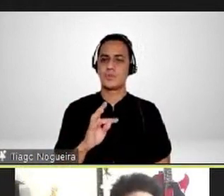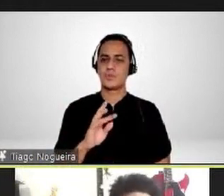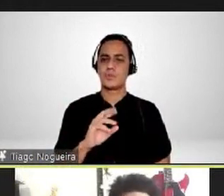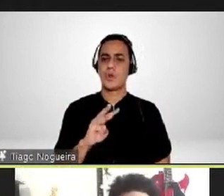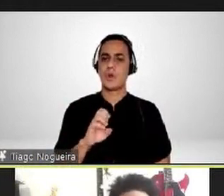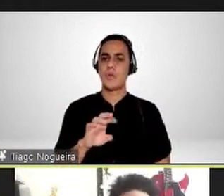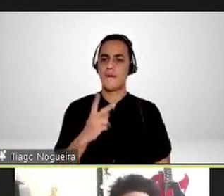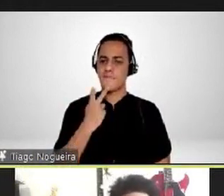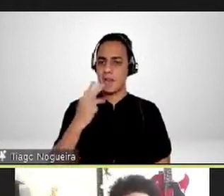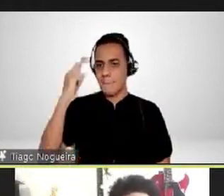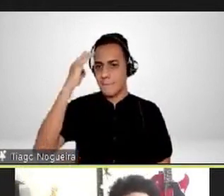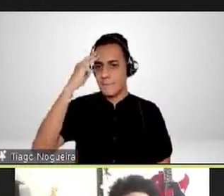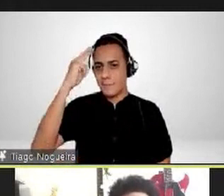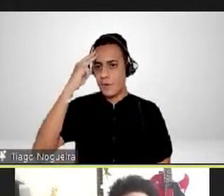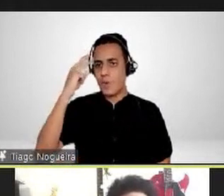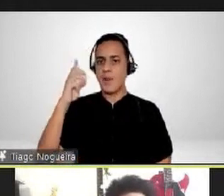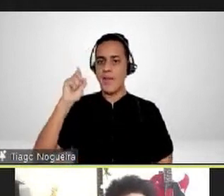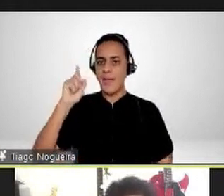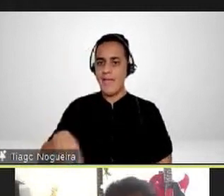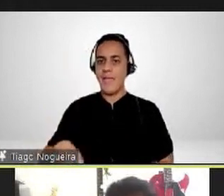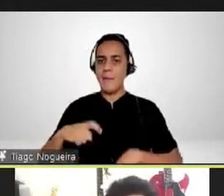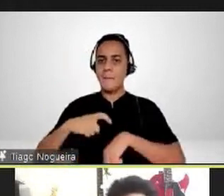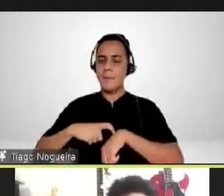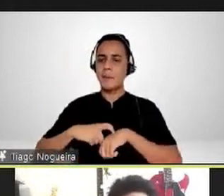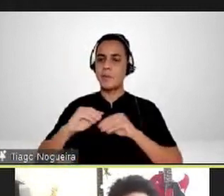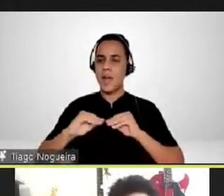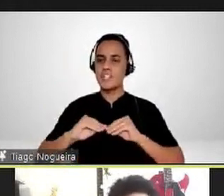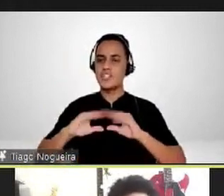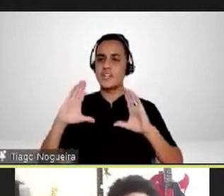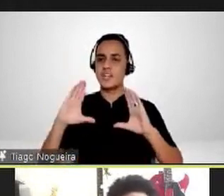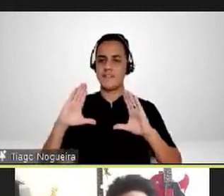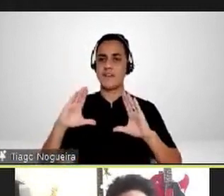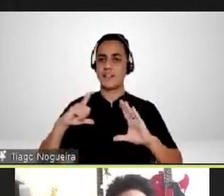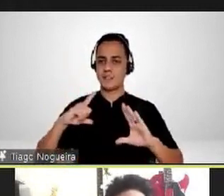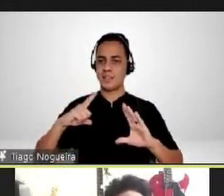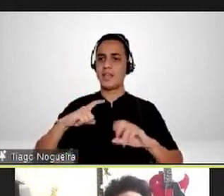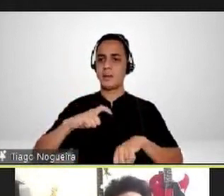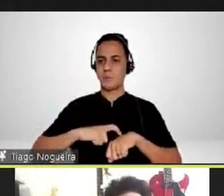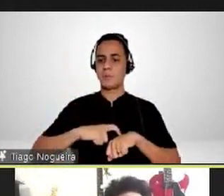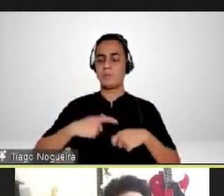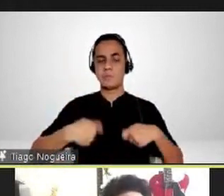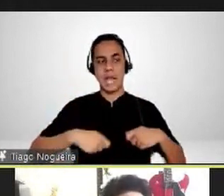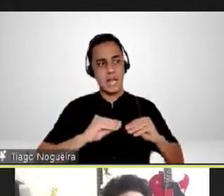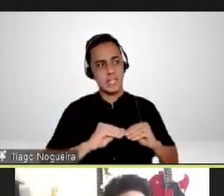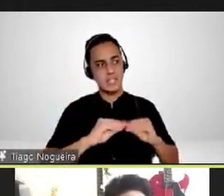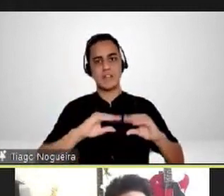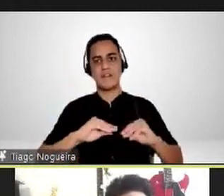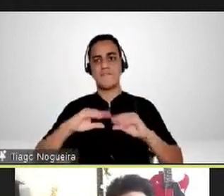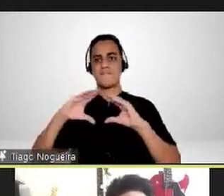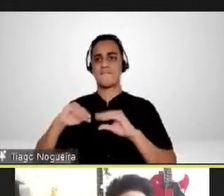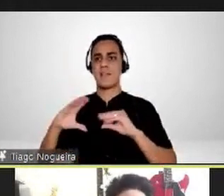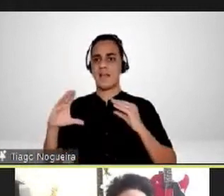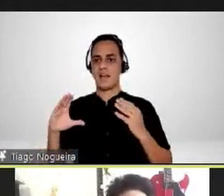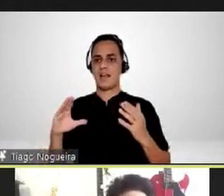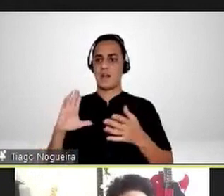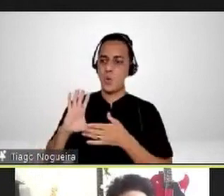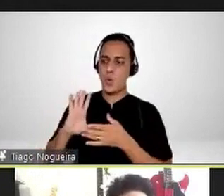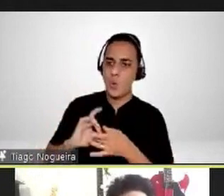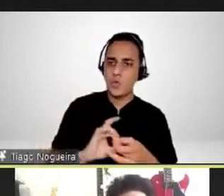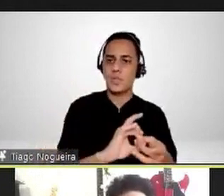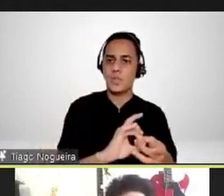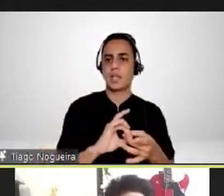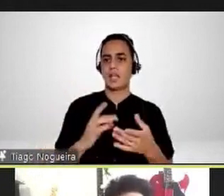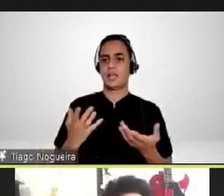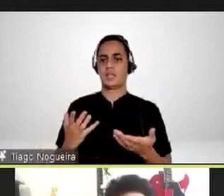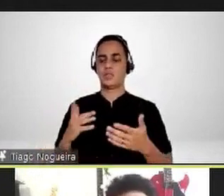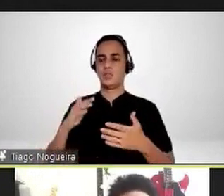contextos. Eu preciso ativar certas coisas, certas partes que estão pautadas em um certo contexto, em um